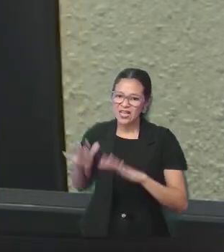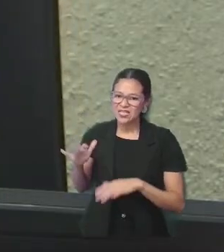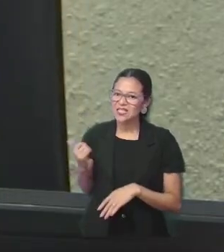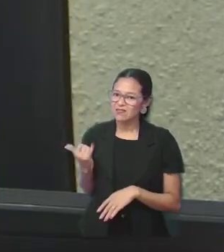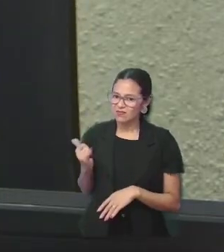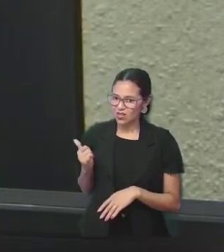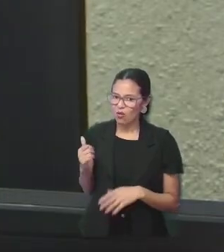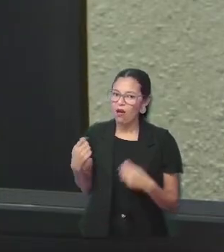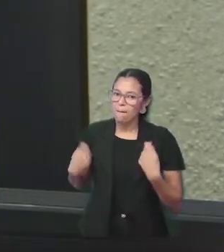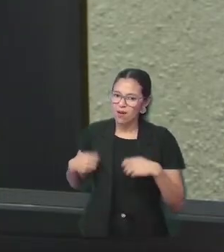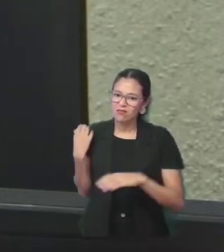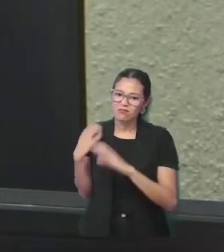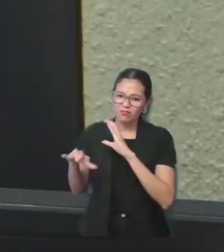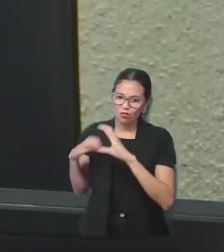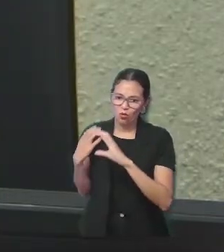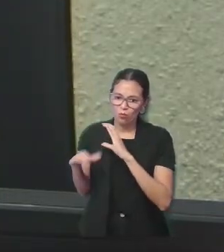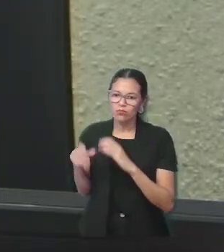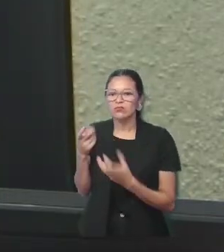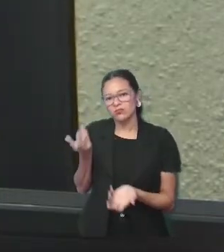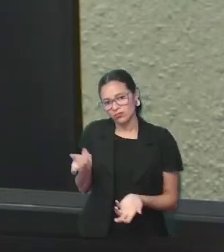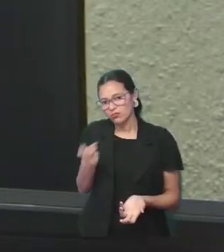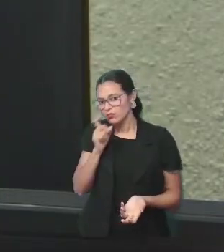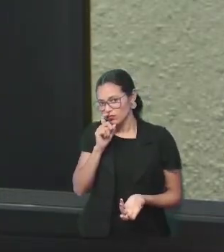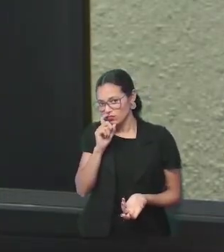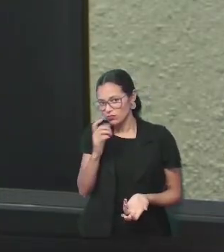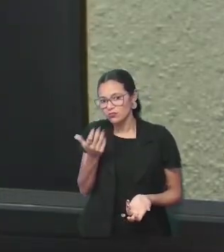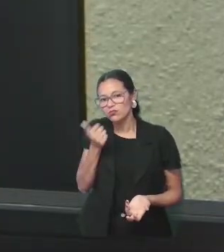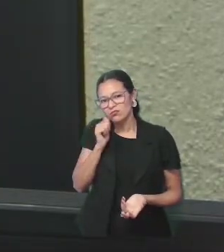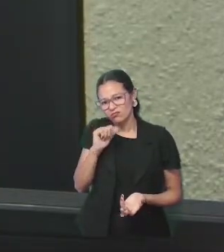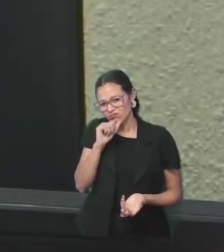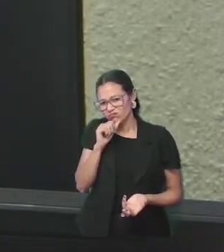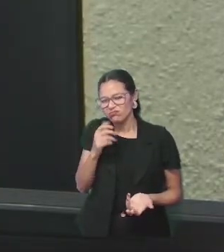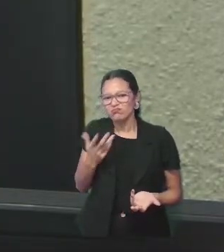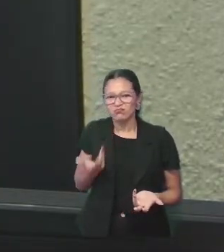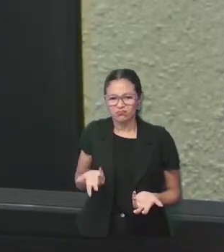de comunicação para se comunicar com seus pais, às vezes com